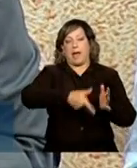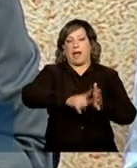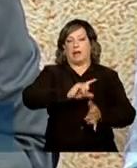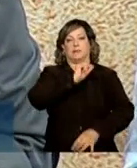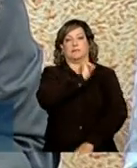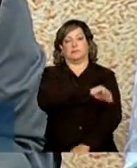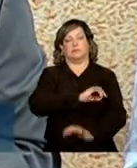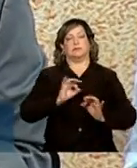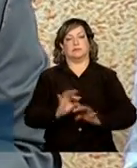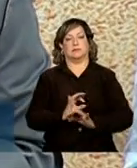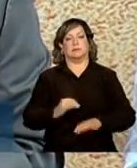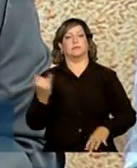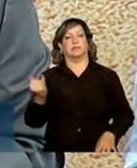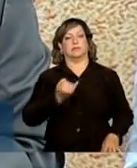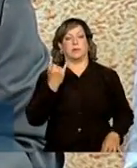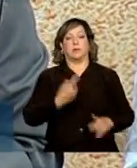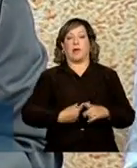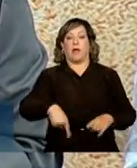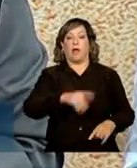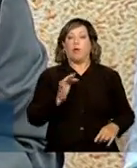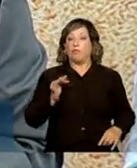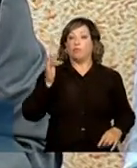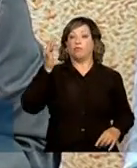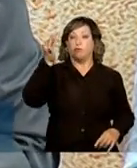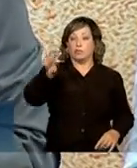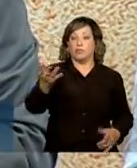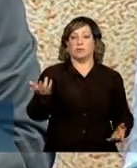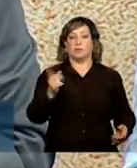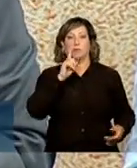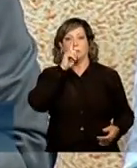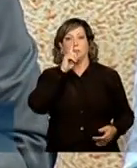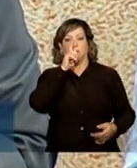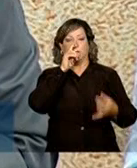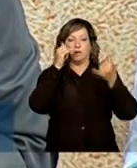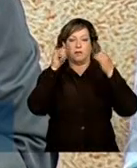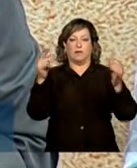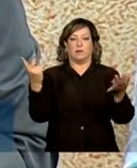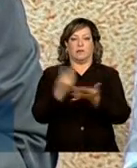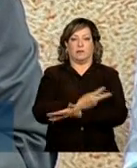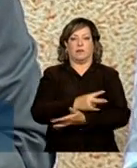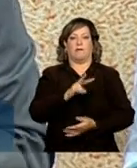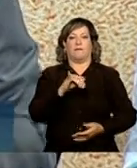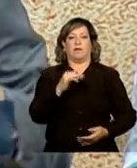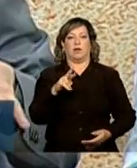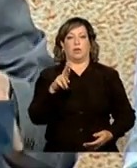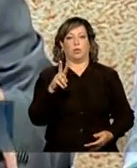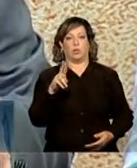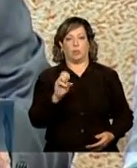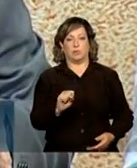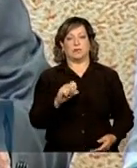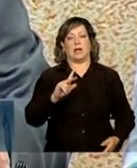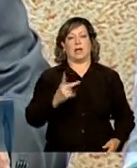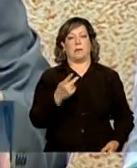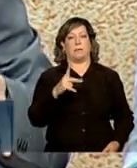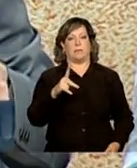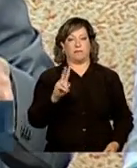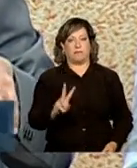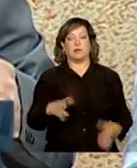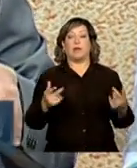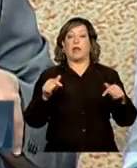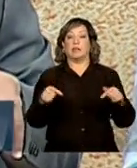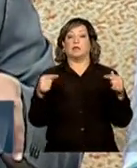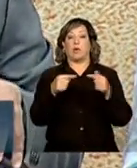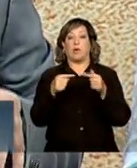mulheres estarão no futuro eh sob risco de contraírem o vírus do HPV Então essa combinação